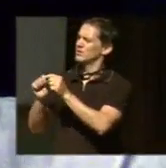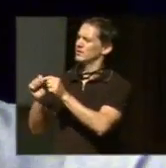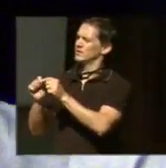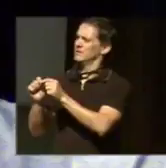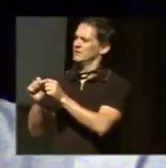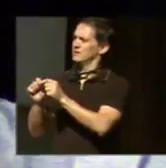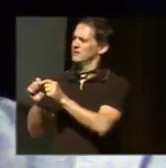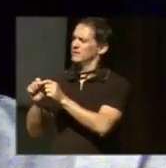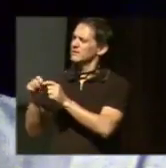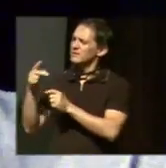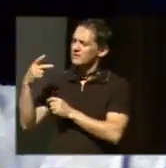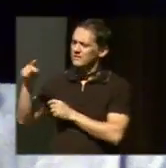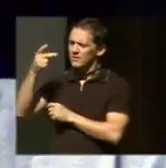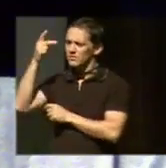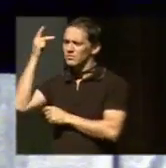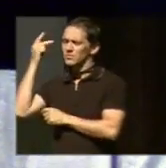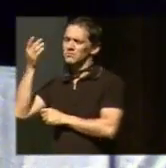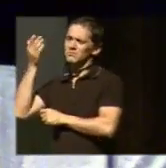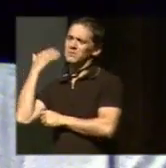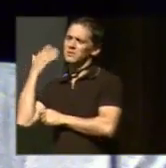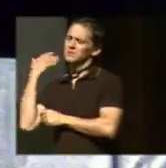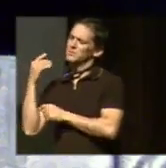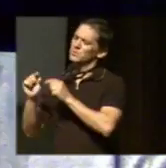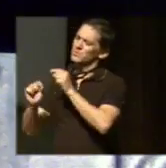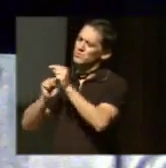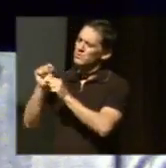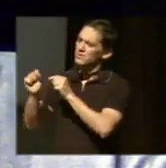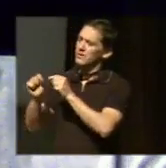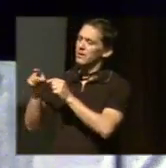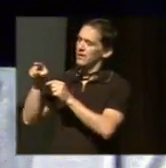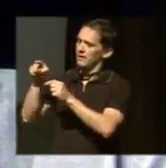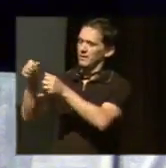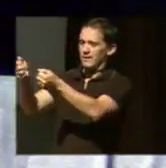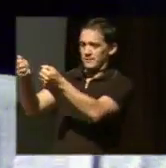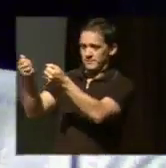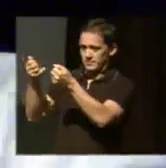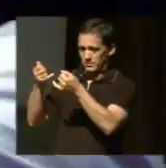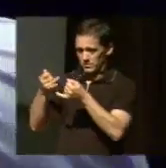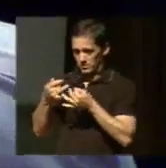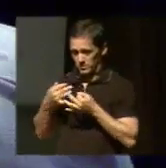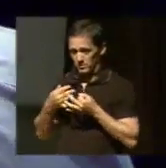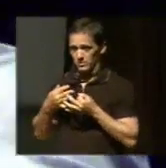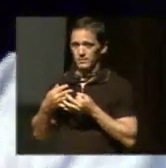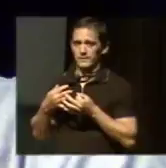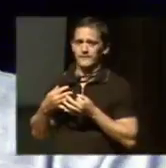no passado, sabe? Ela disse pra mim que,